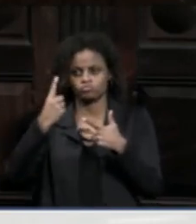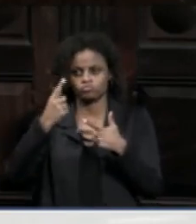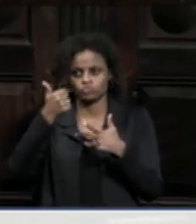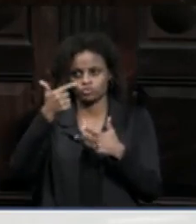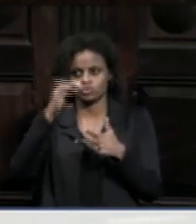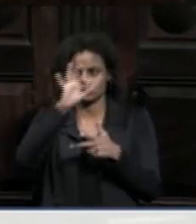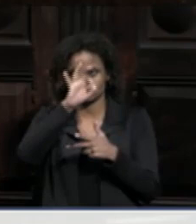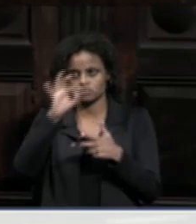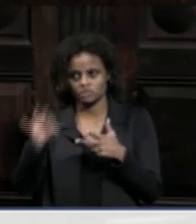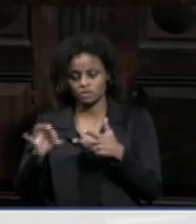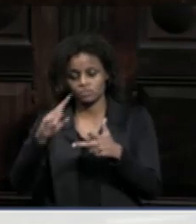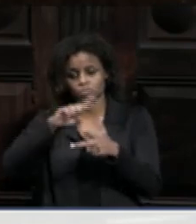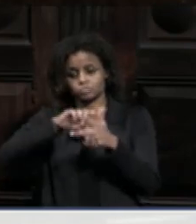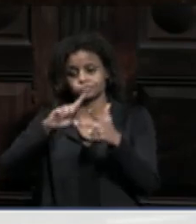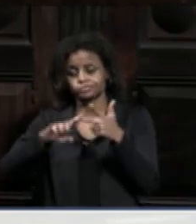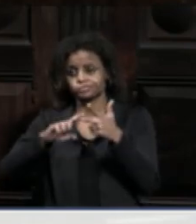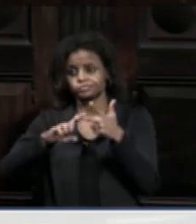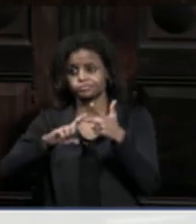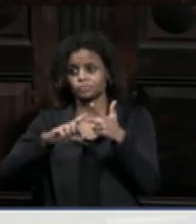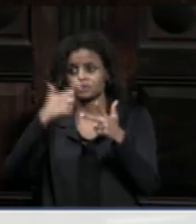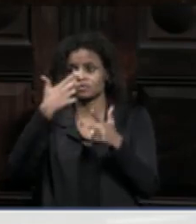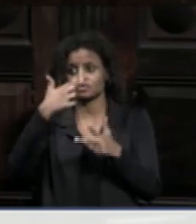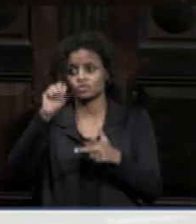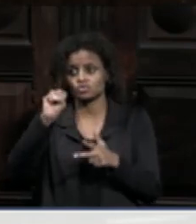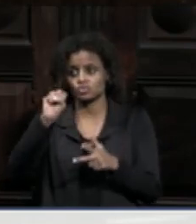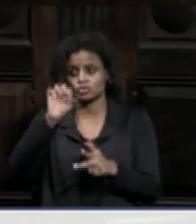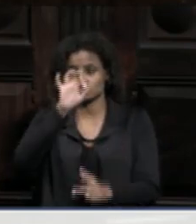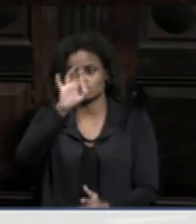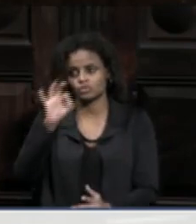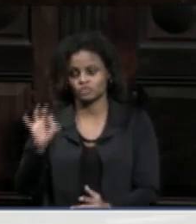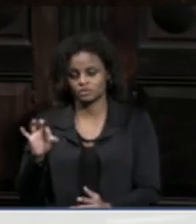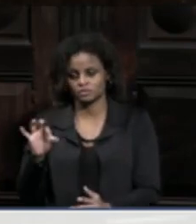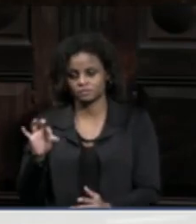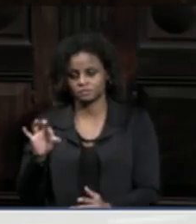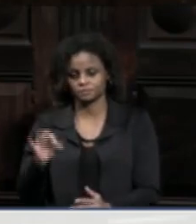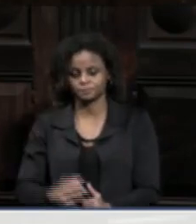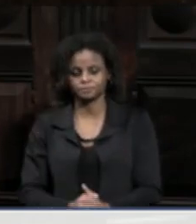uma menor para os outros poderes.